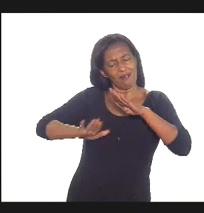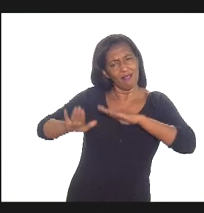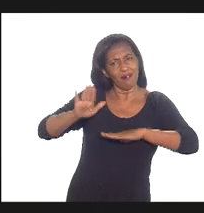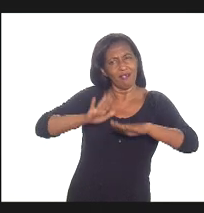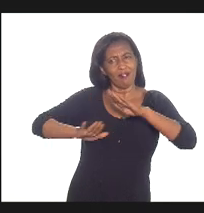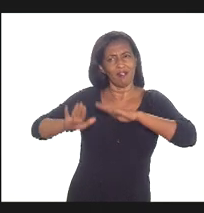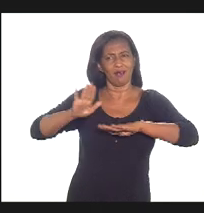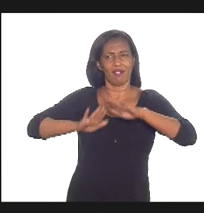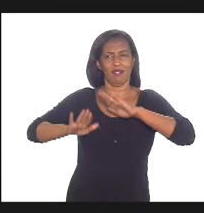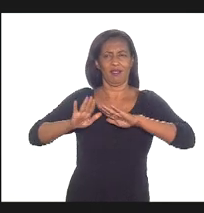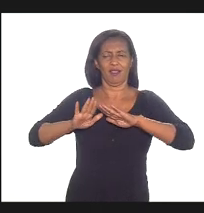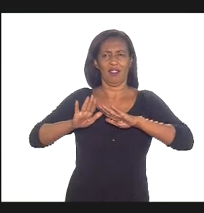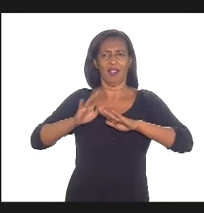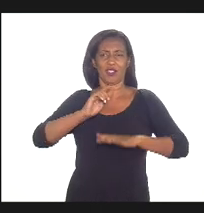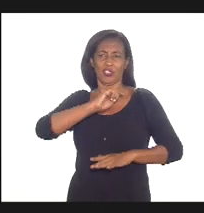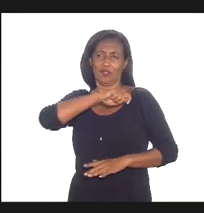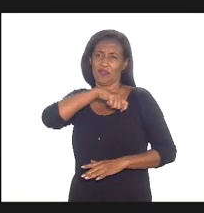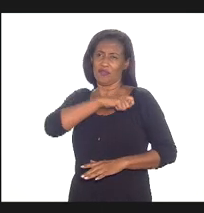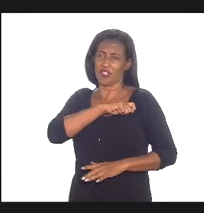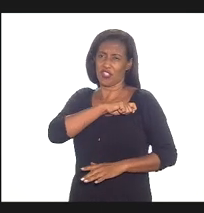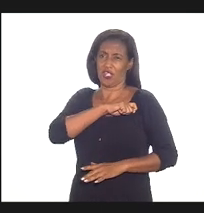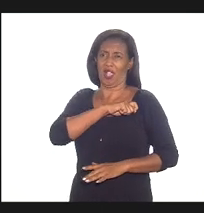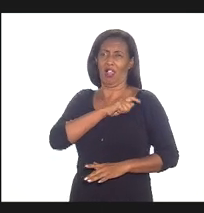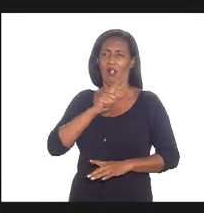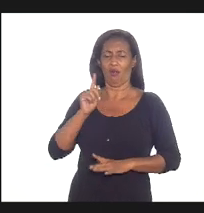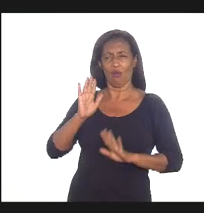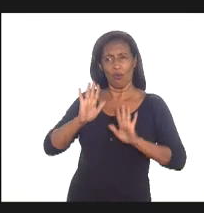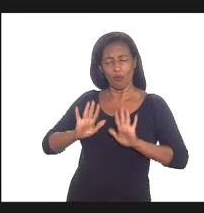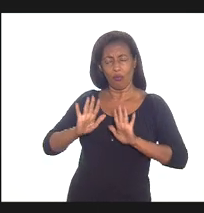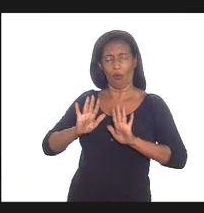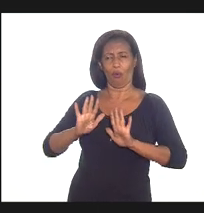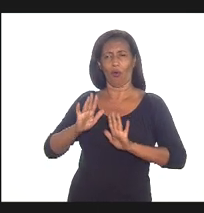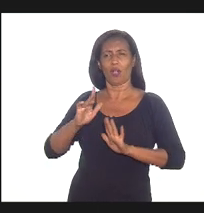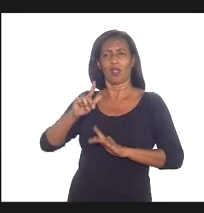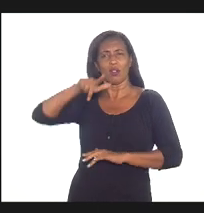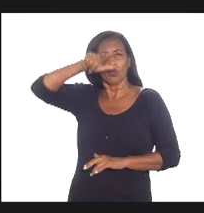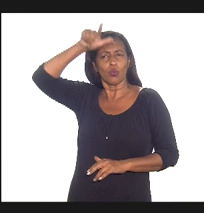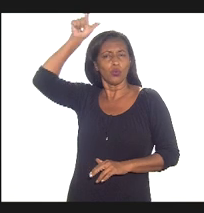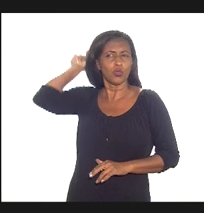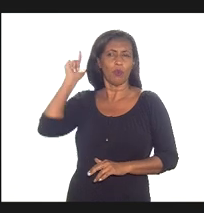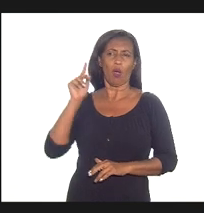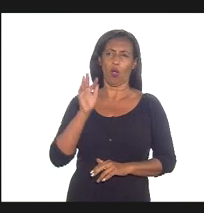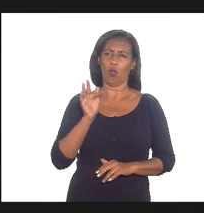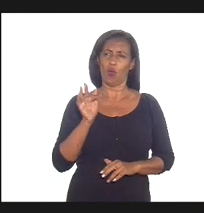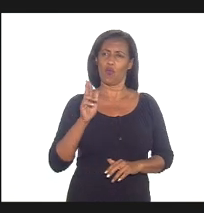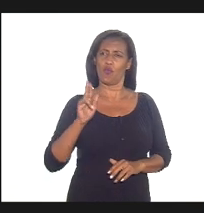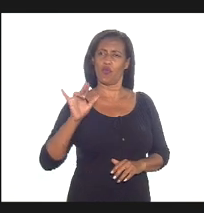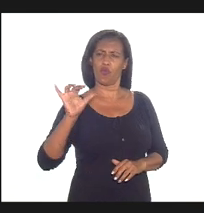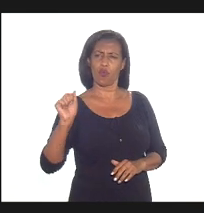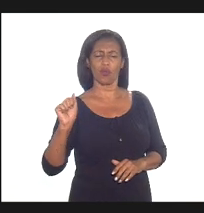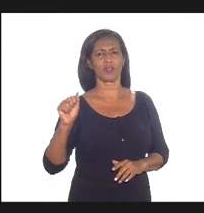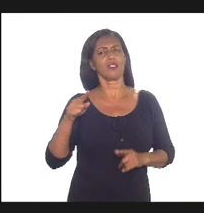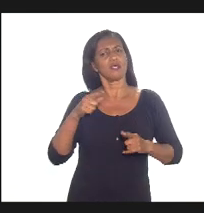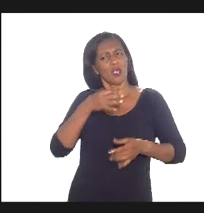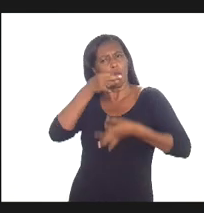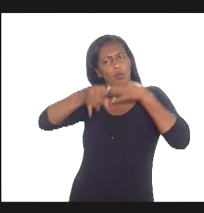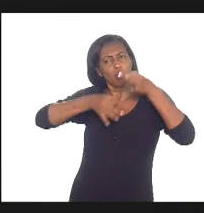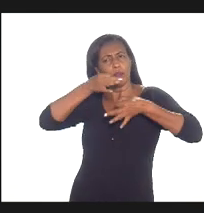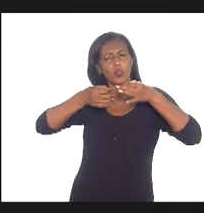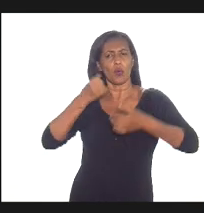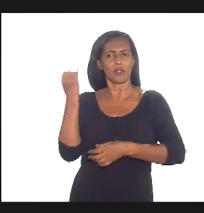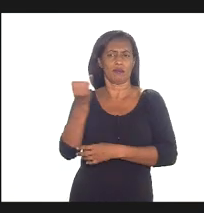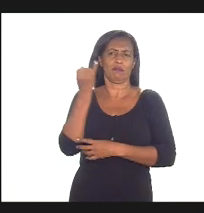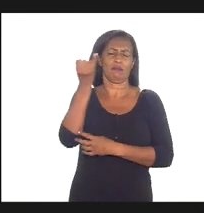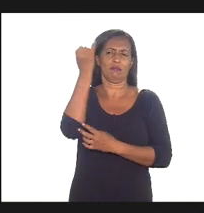assinamos ainda o regime de recuperação fiscal. Foi colocado muito bem pelo deputado Luiz Paulo a questão do deputado Fux. Então, esse momento que nós estamos